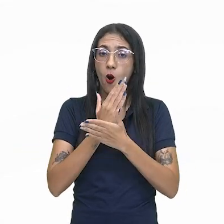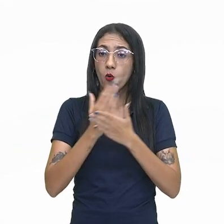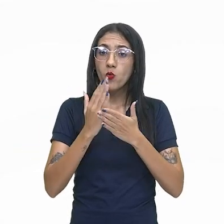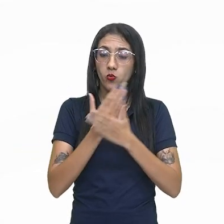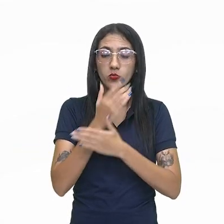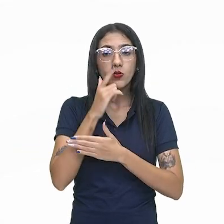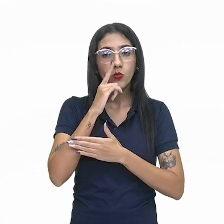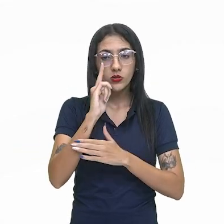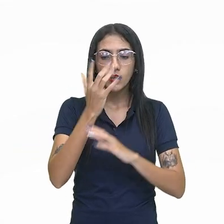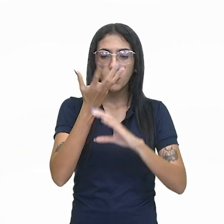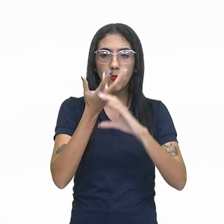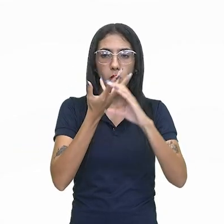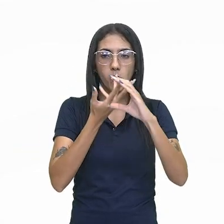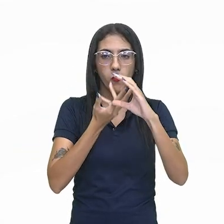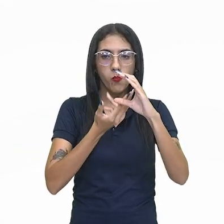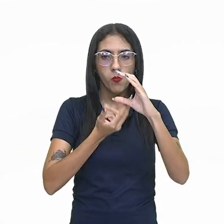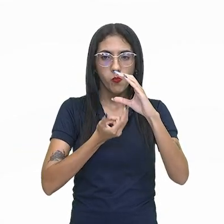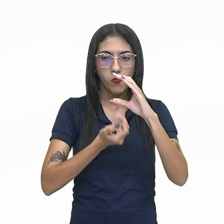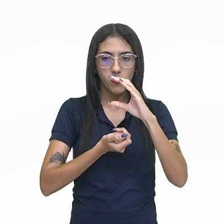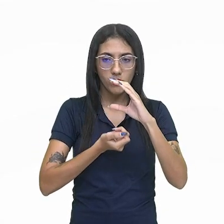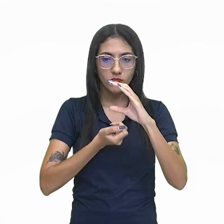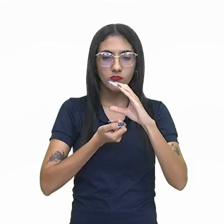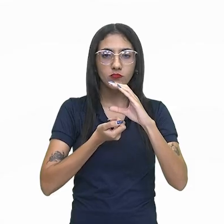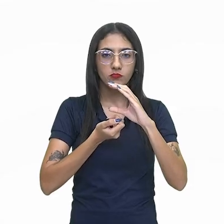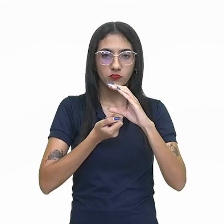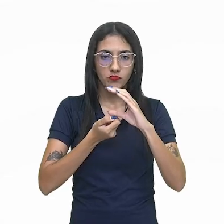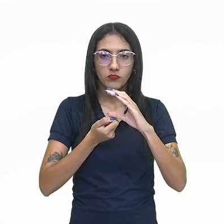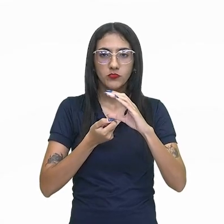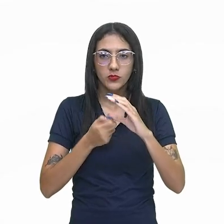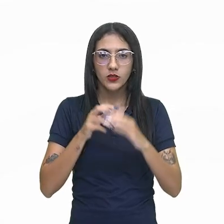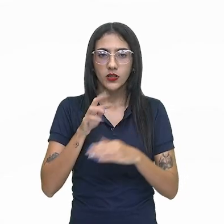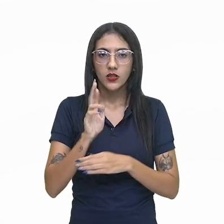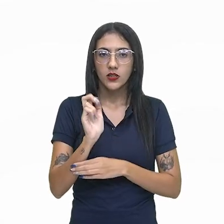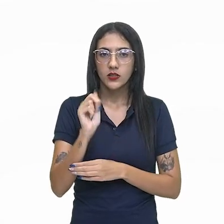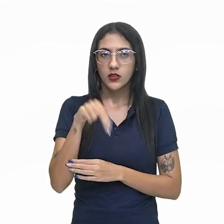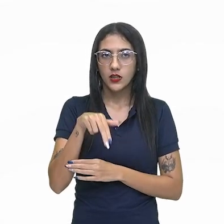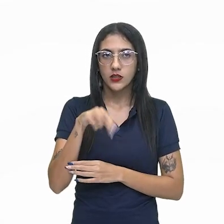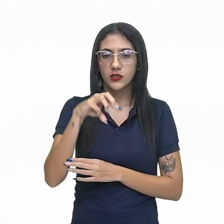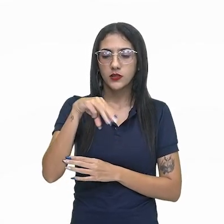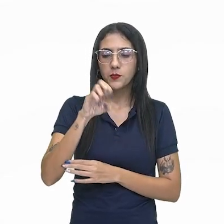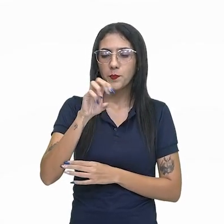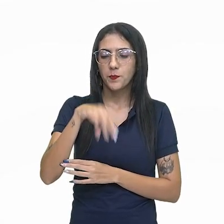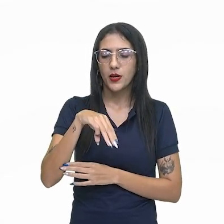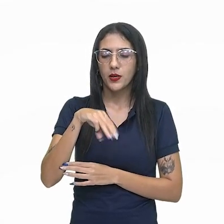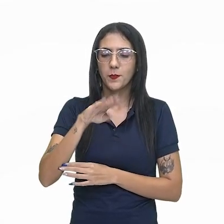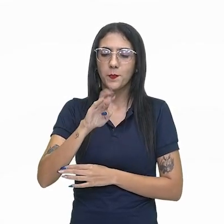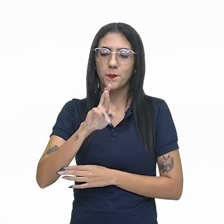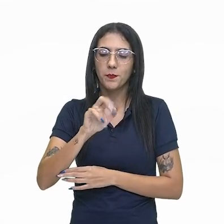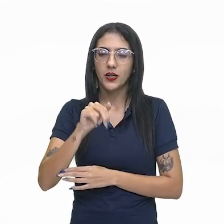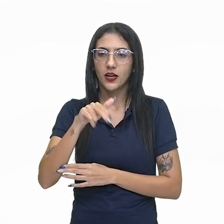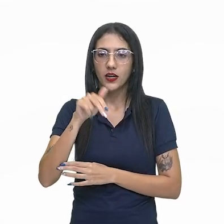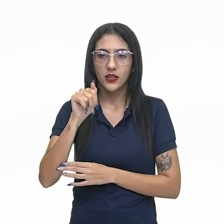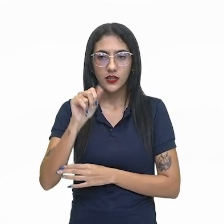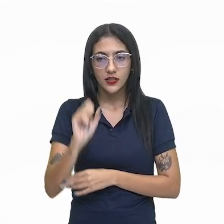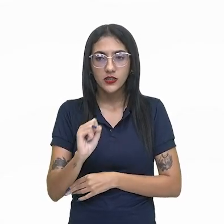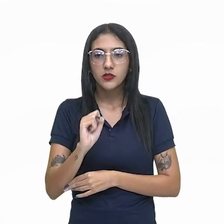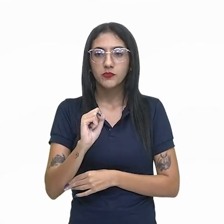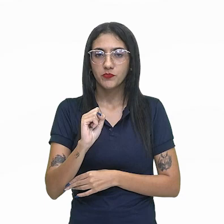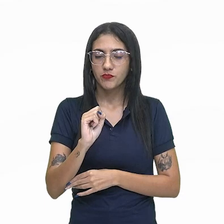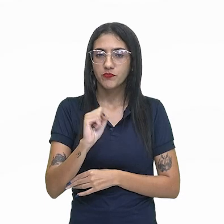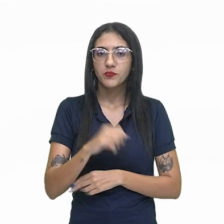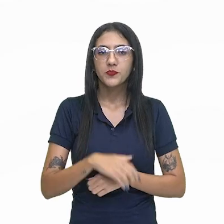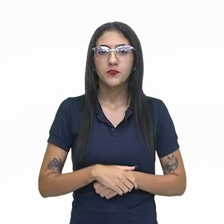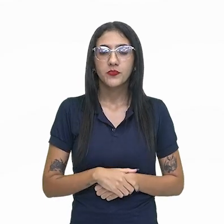a membrana, as chamadas proteínas transmembranas, né? Elas têm essa outra